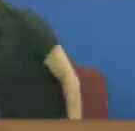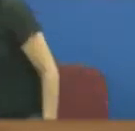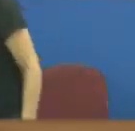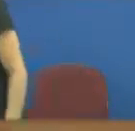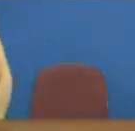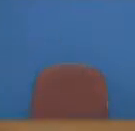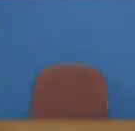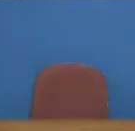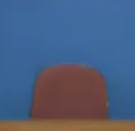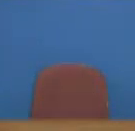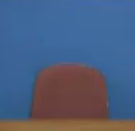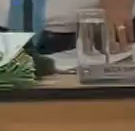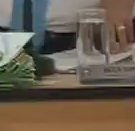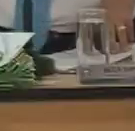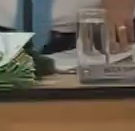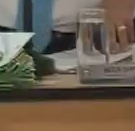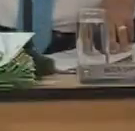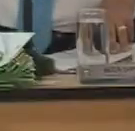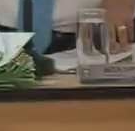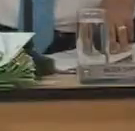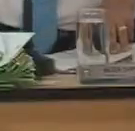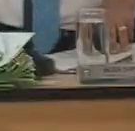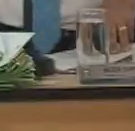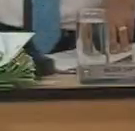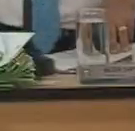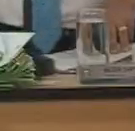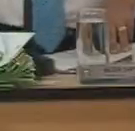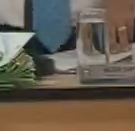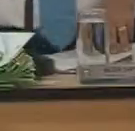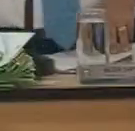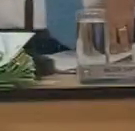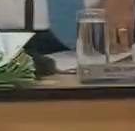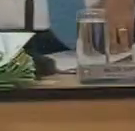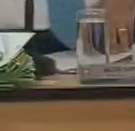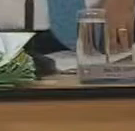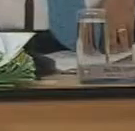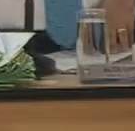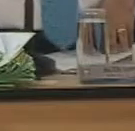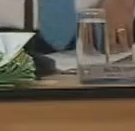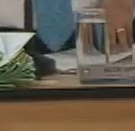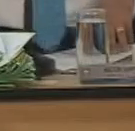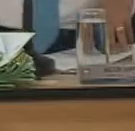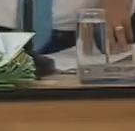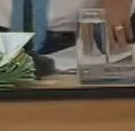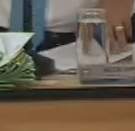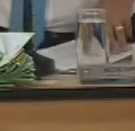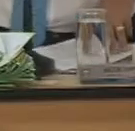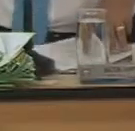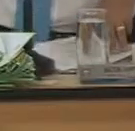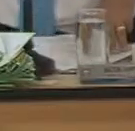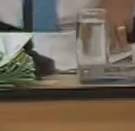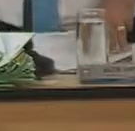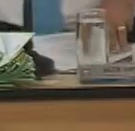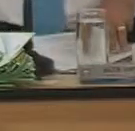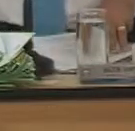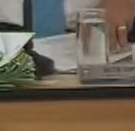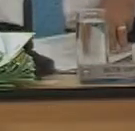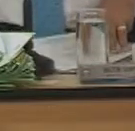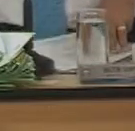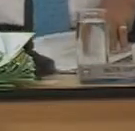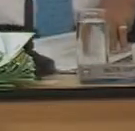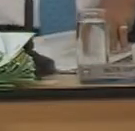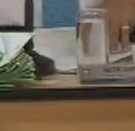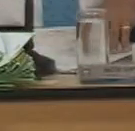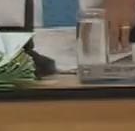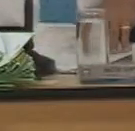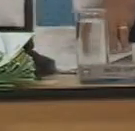e quero dizer, senhores, que eu votarei favorável, mas que essa discussão se fez necessário para o